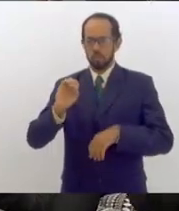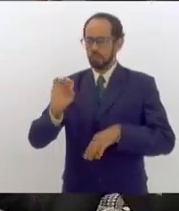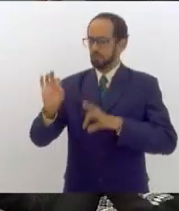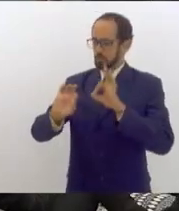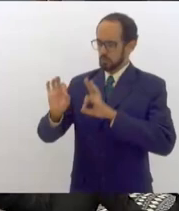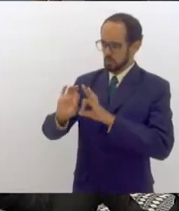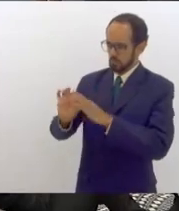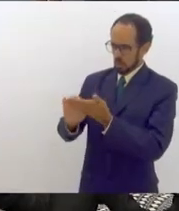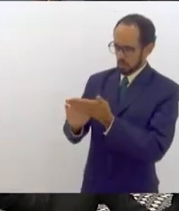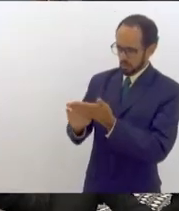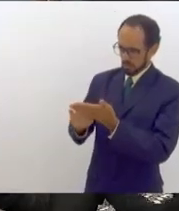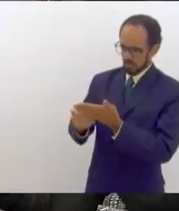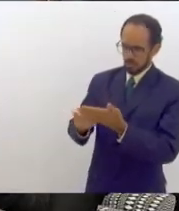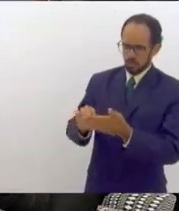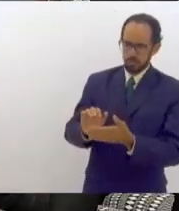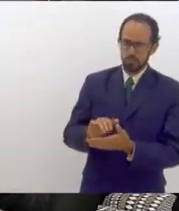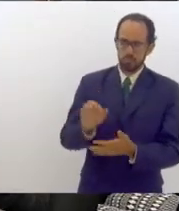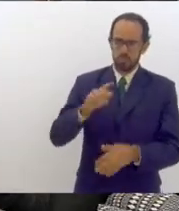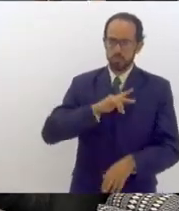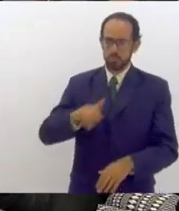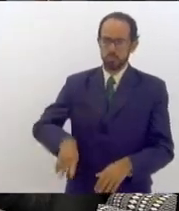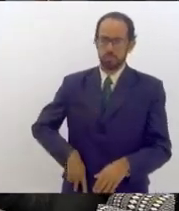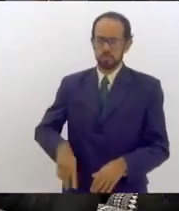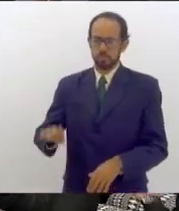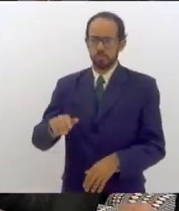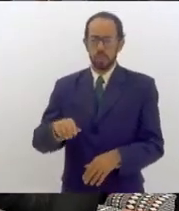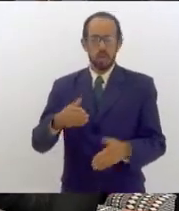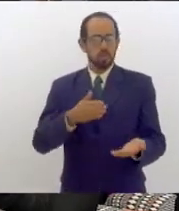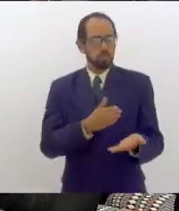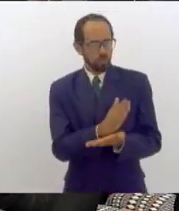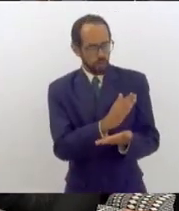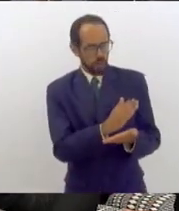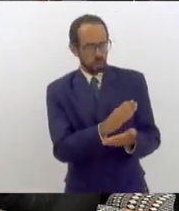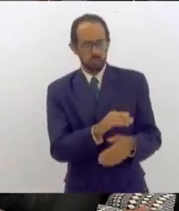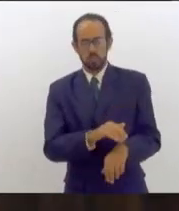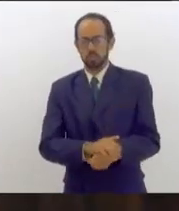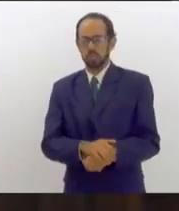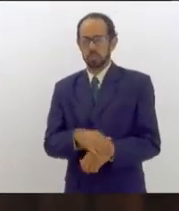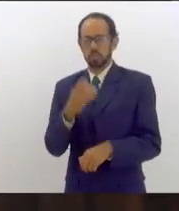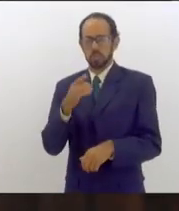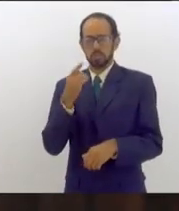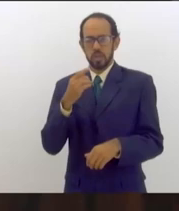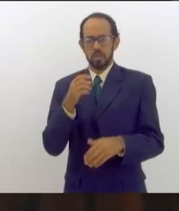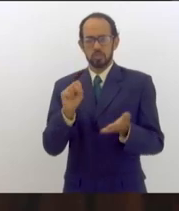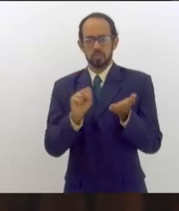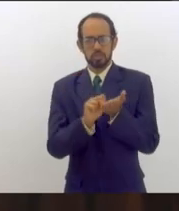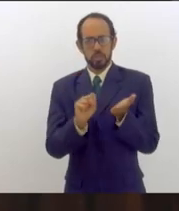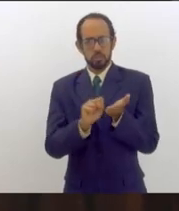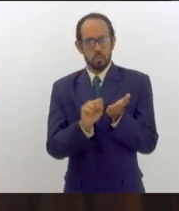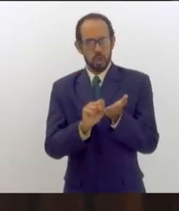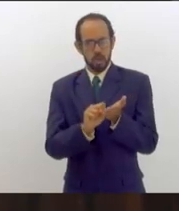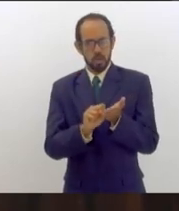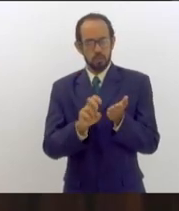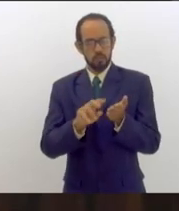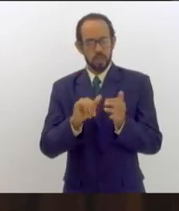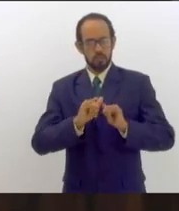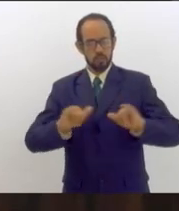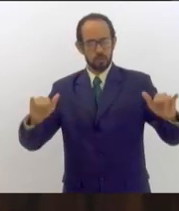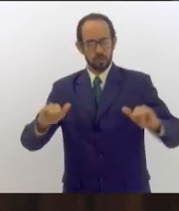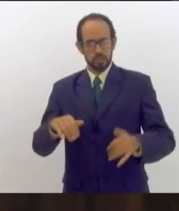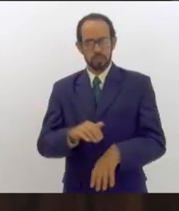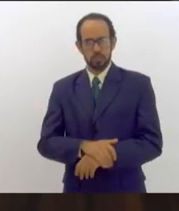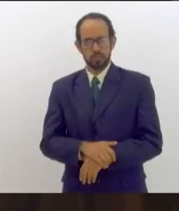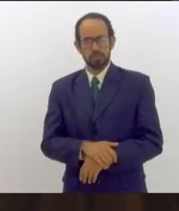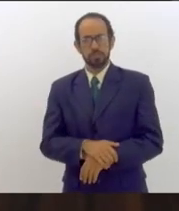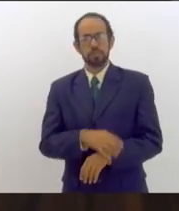Presidente Como estão aprovado Deputado Samuel vai a publicação é uma